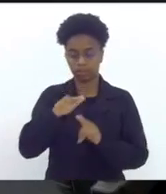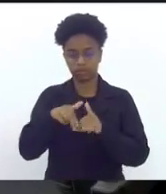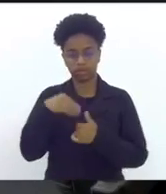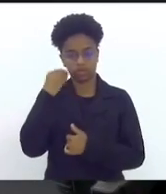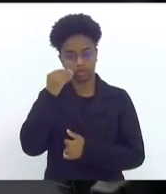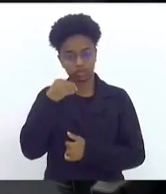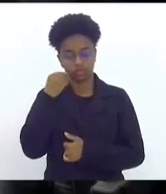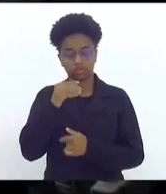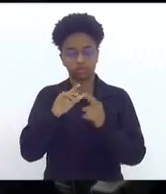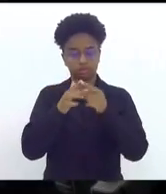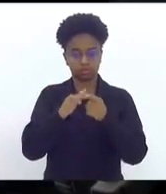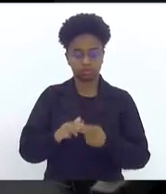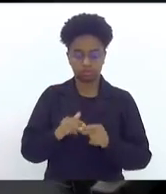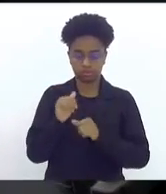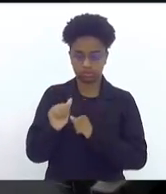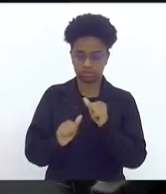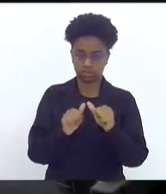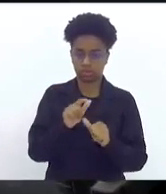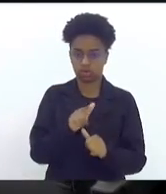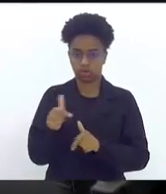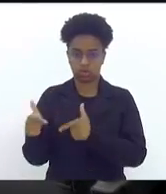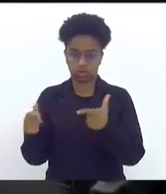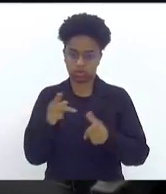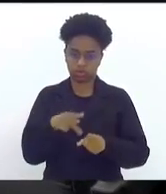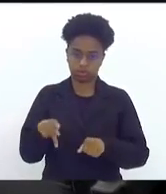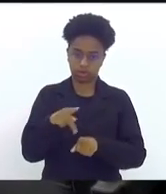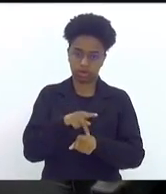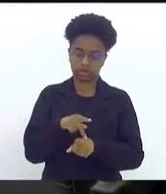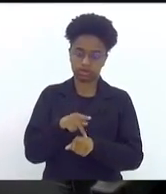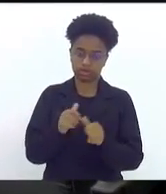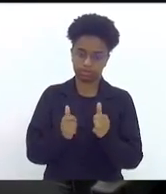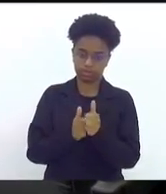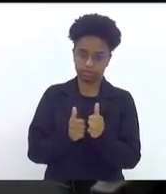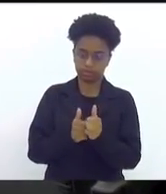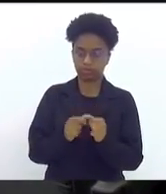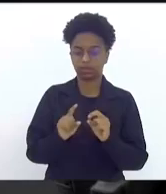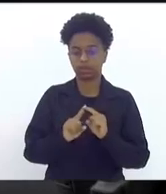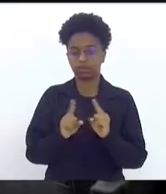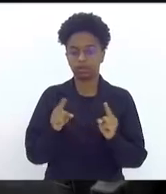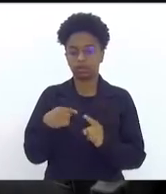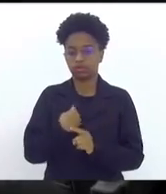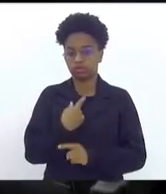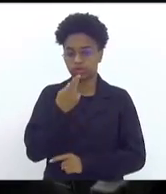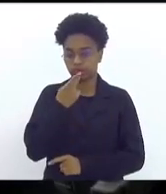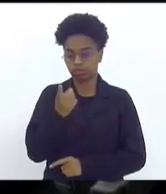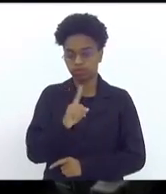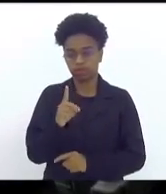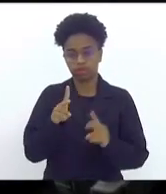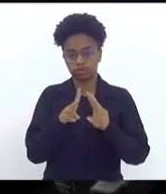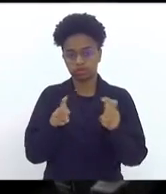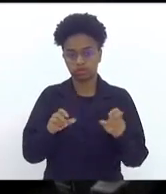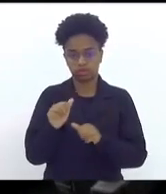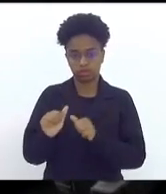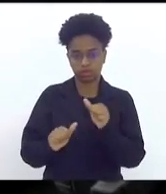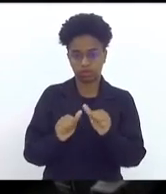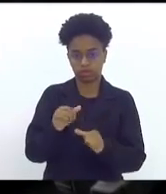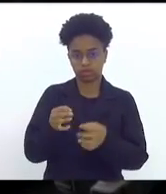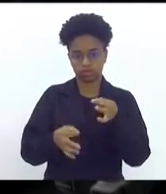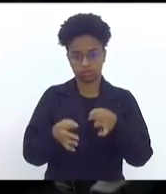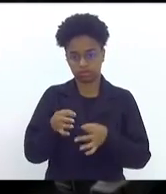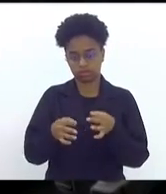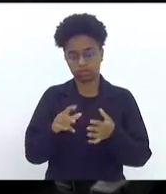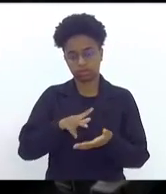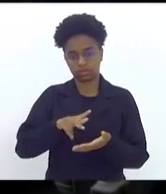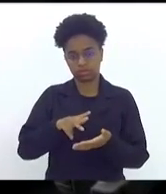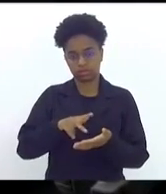e contra-reformas de nossos países vizinhos. Embora não estejamos a tratar aqui da reforma global da nossa justiça penal,